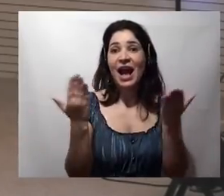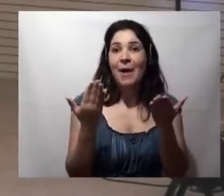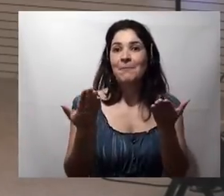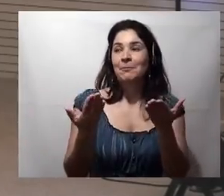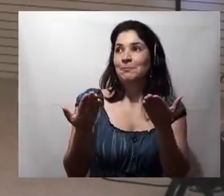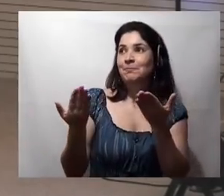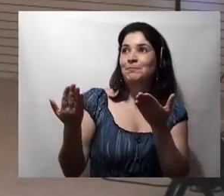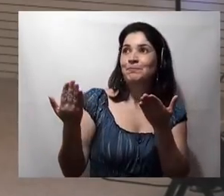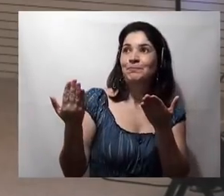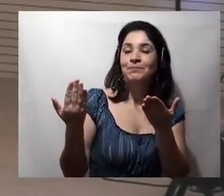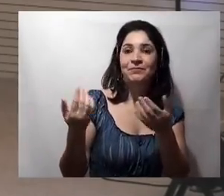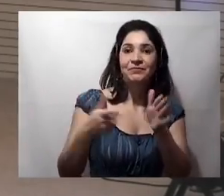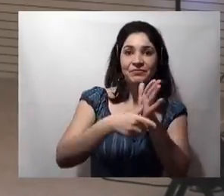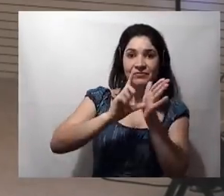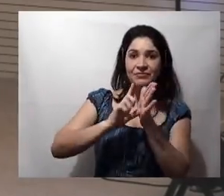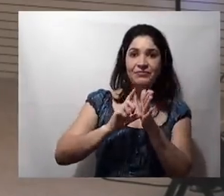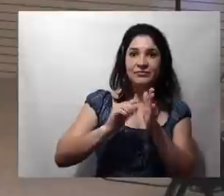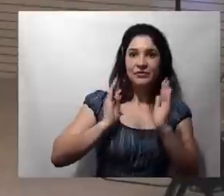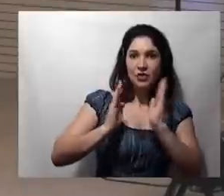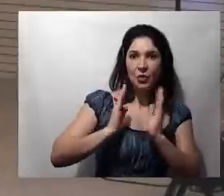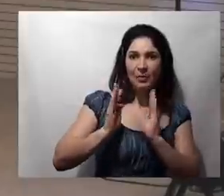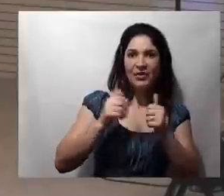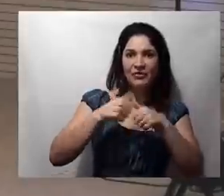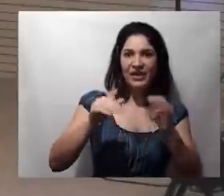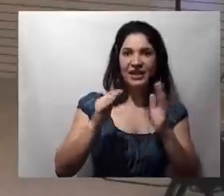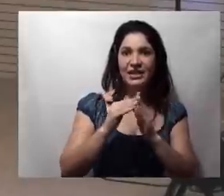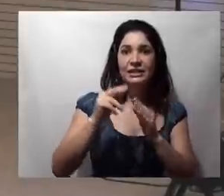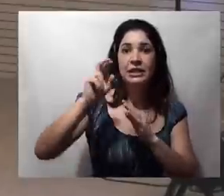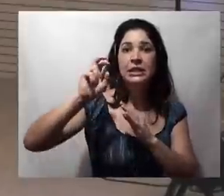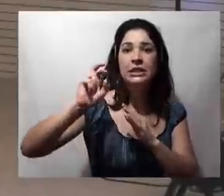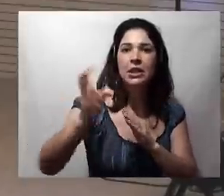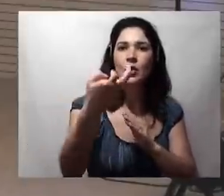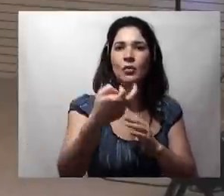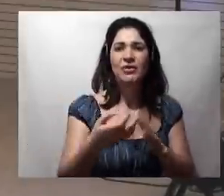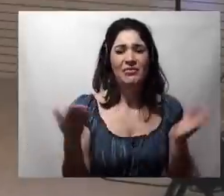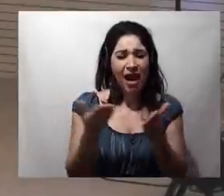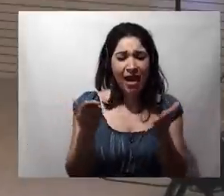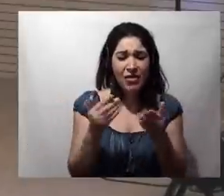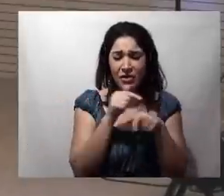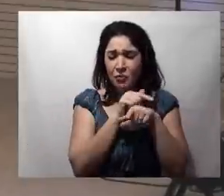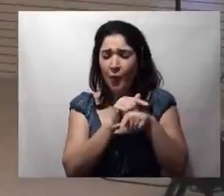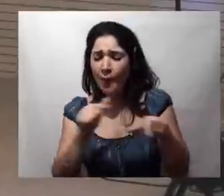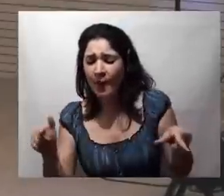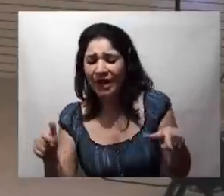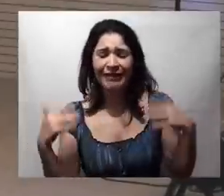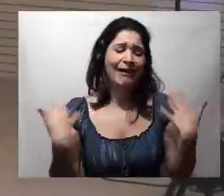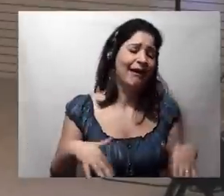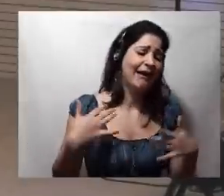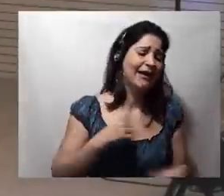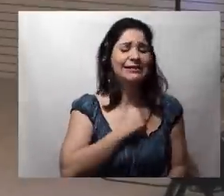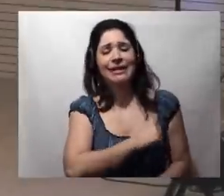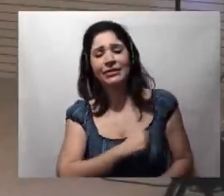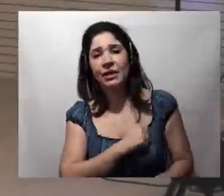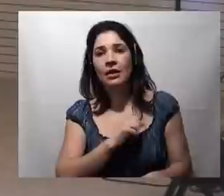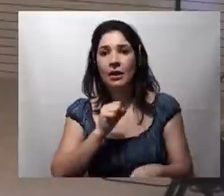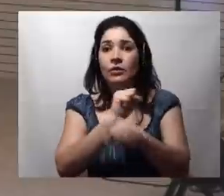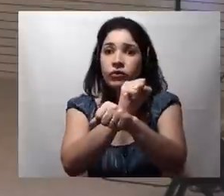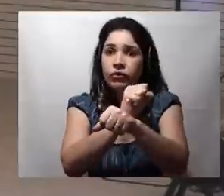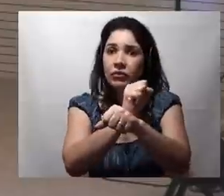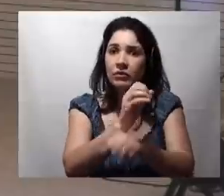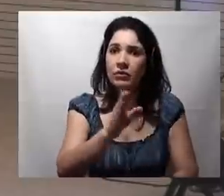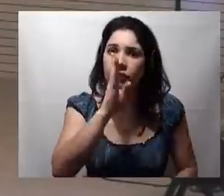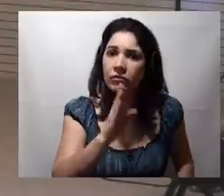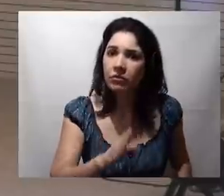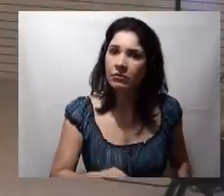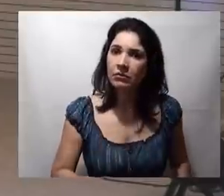5 mil pessoas flutuando aqui nesse tempo meu deus que saudade beijo o nosso conceito de